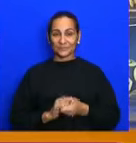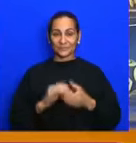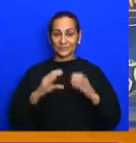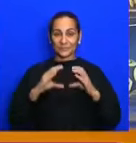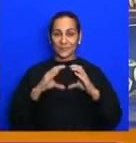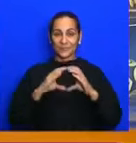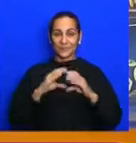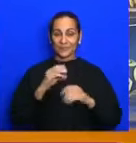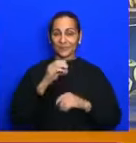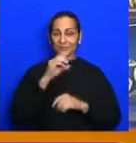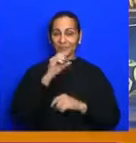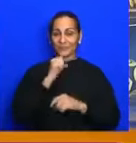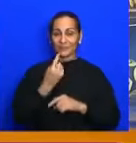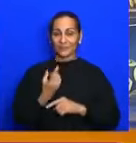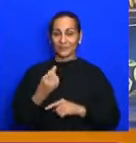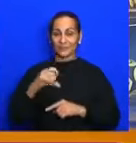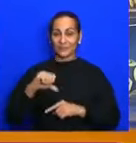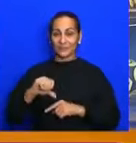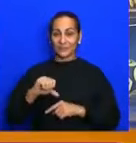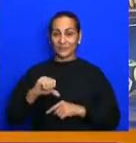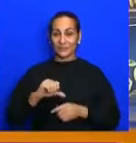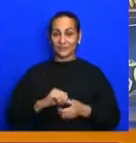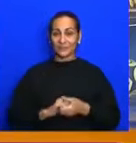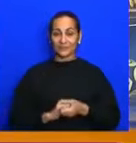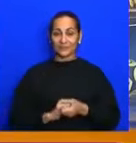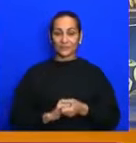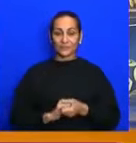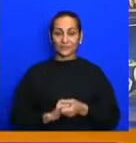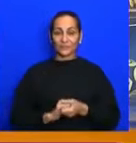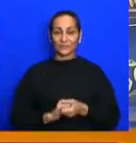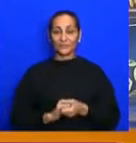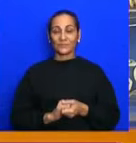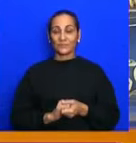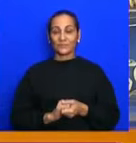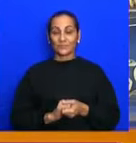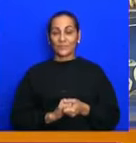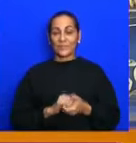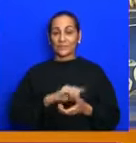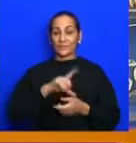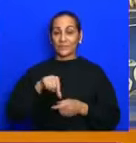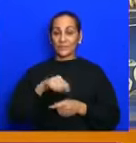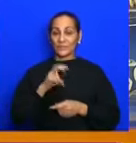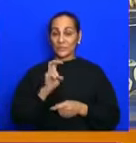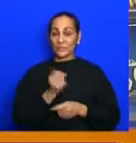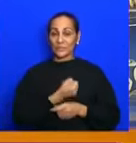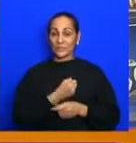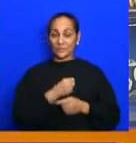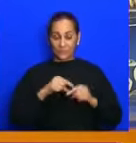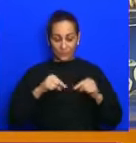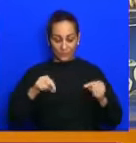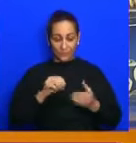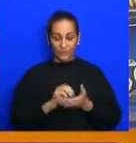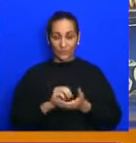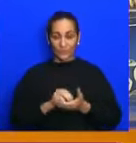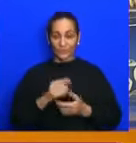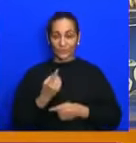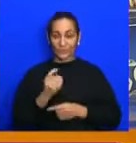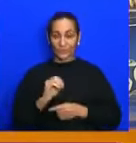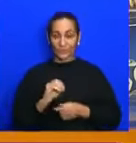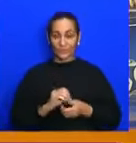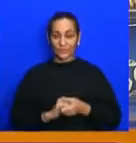Bola laranja, 19. Laranja número 19. Foram sorteados 5 números, faltam 10.